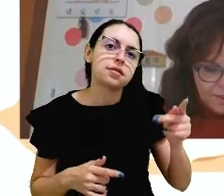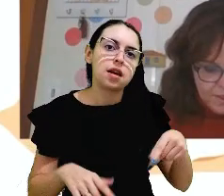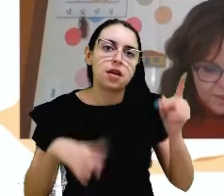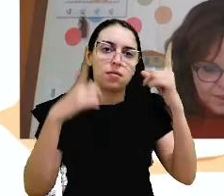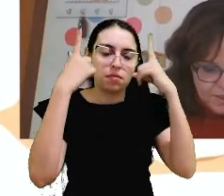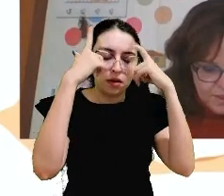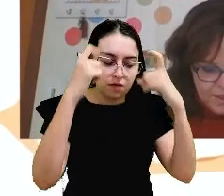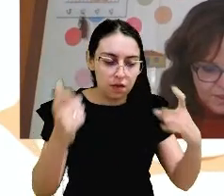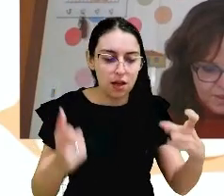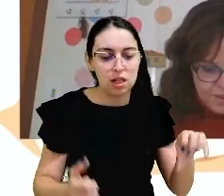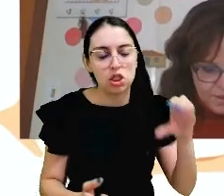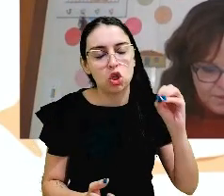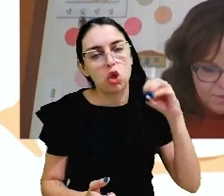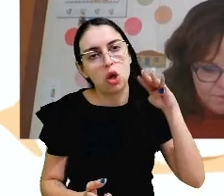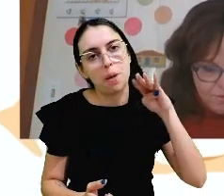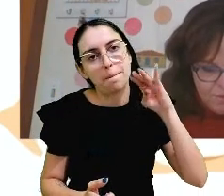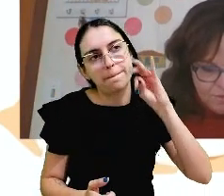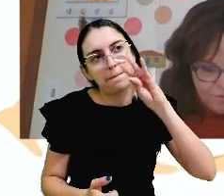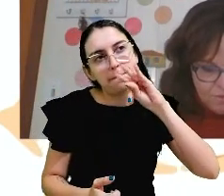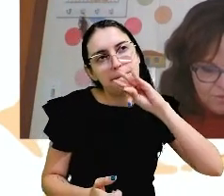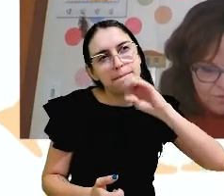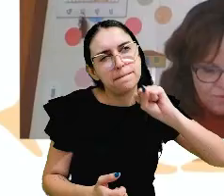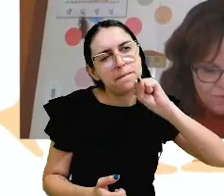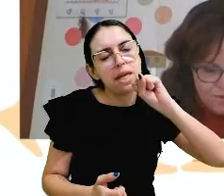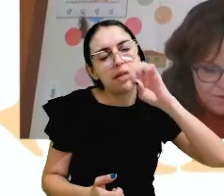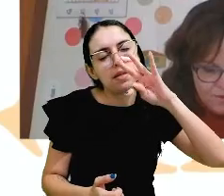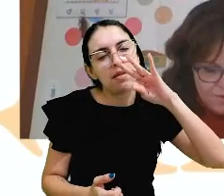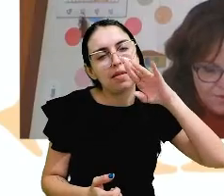sistema de saúde.